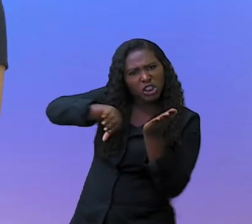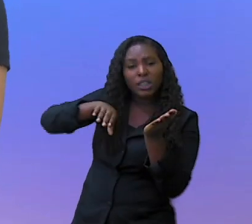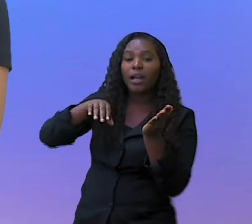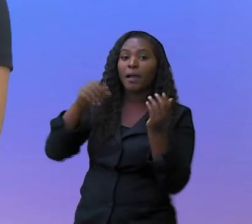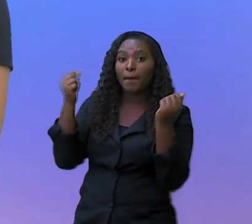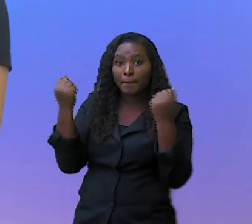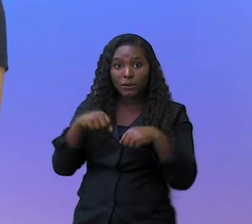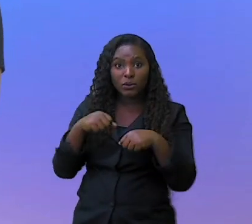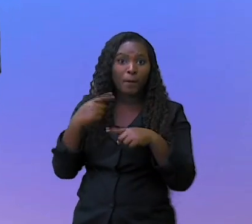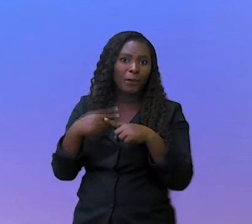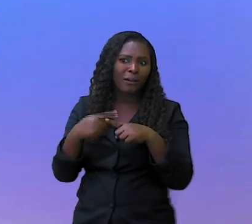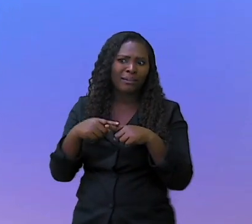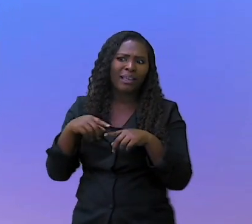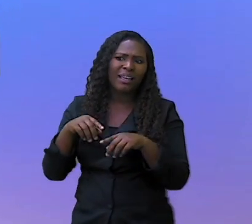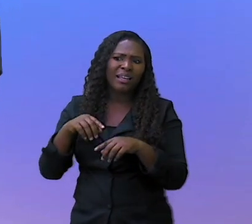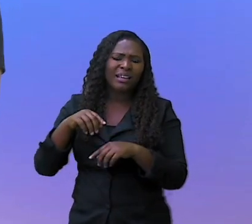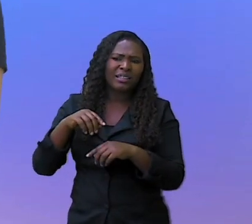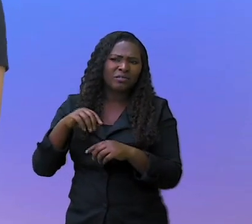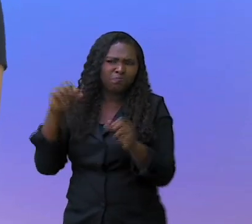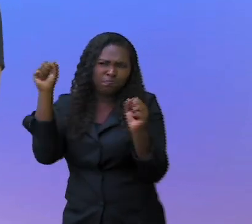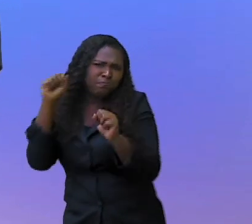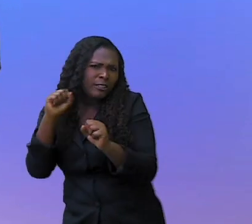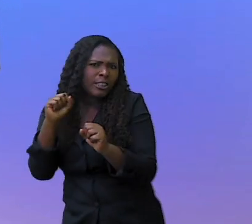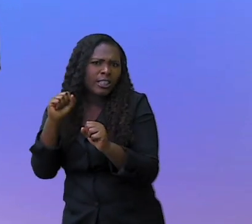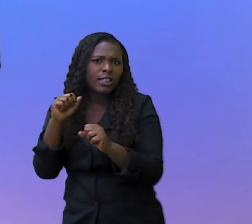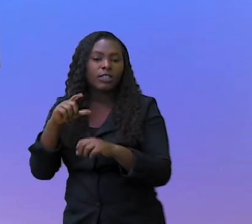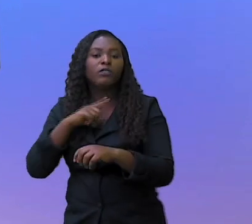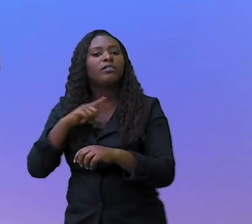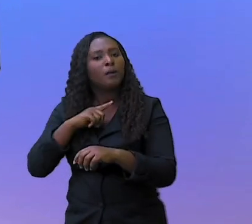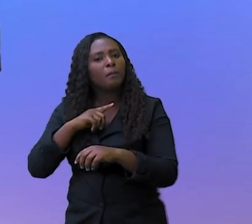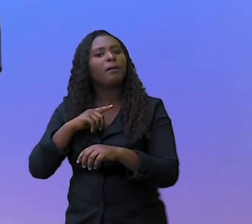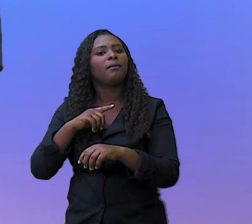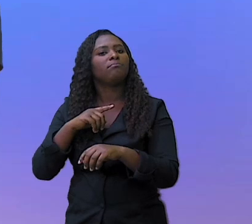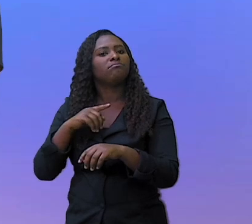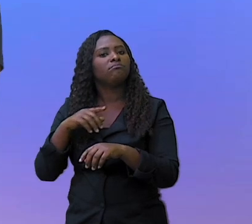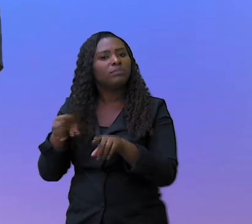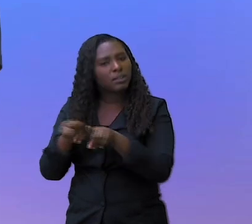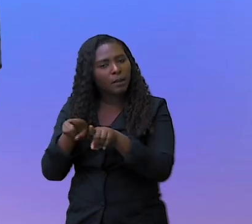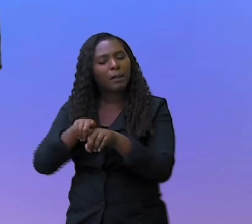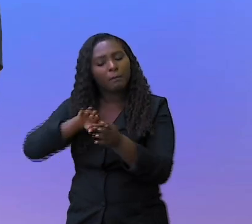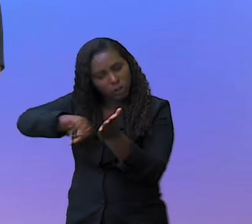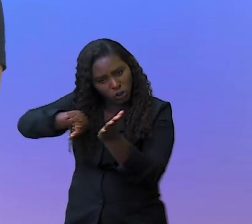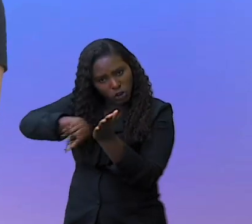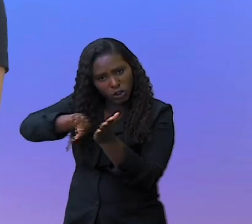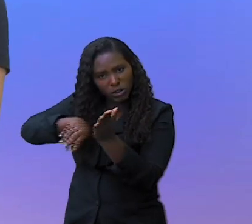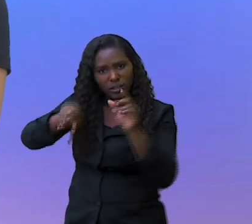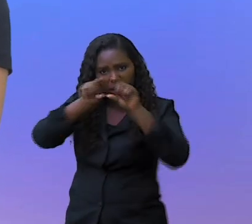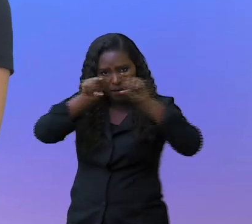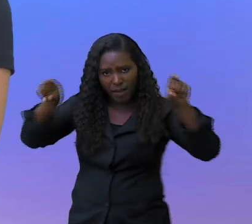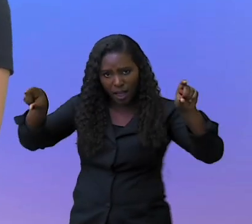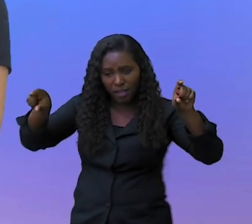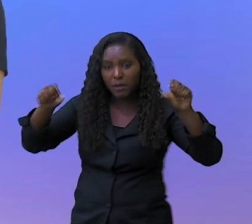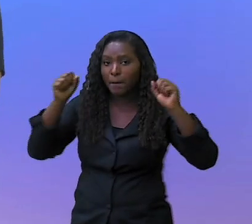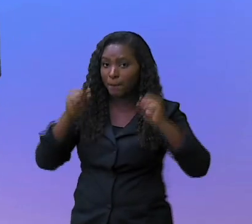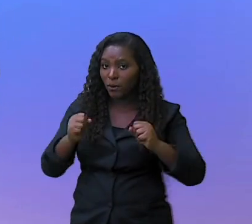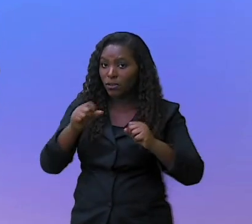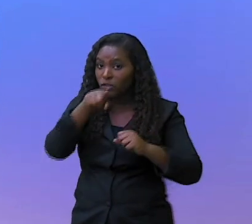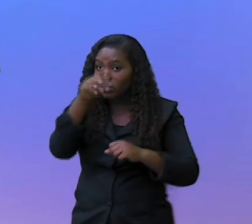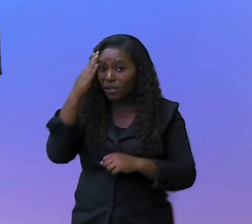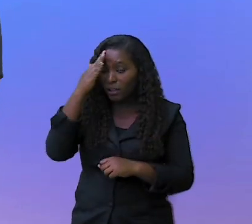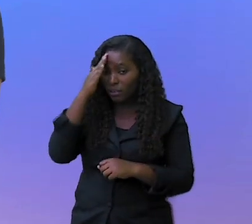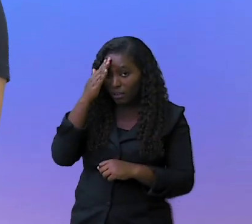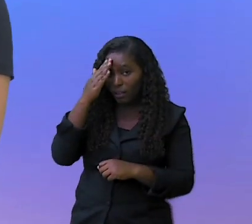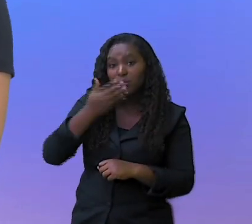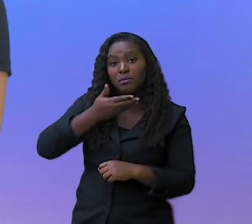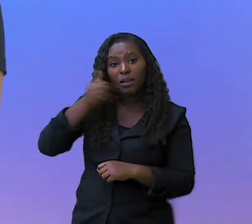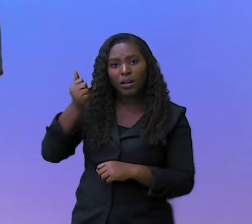E a terrível também poderia ser retirado da frase. Ficaria, então, desejou que um raio atingisse a sua cabeça. Você